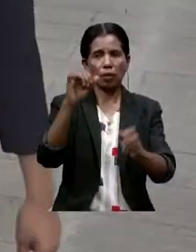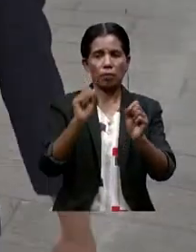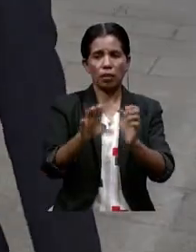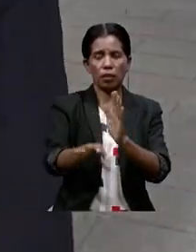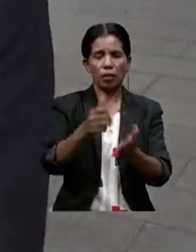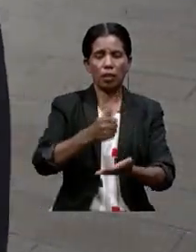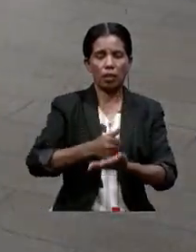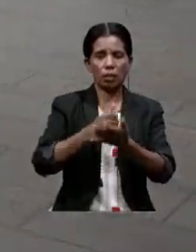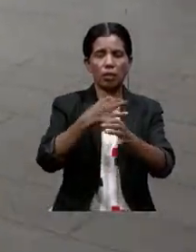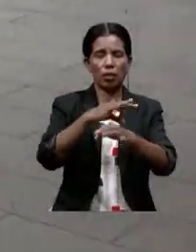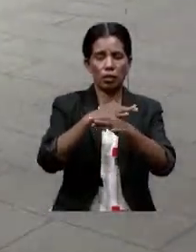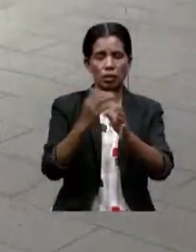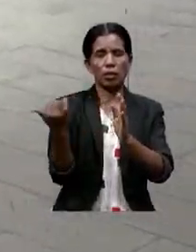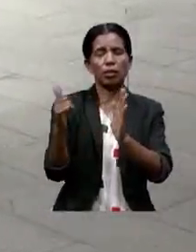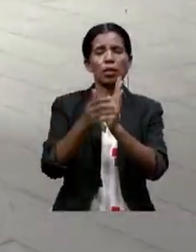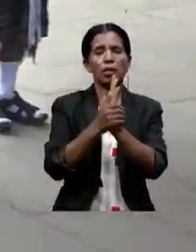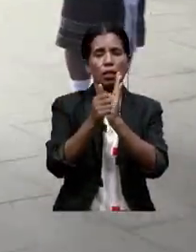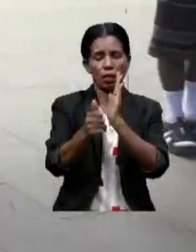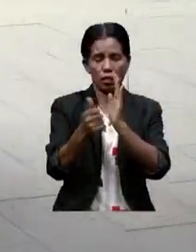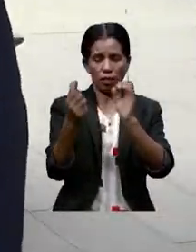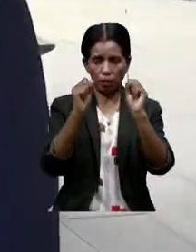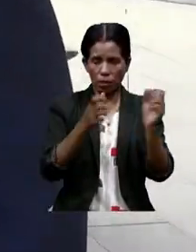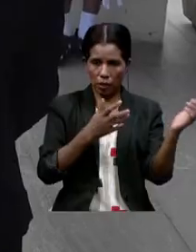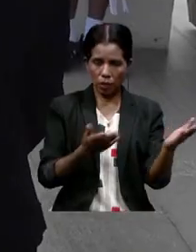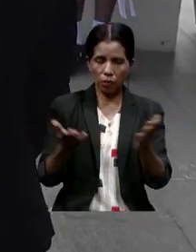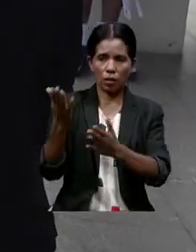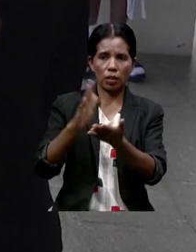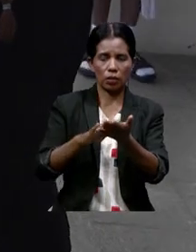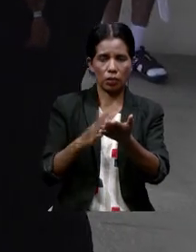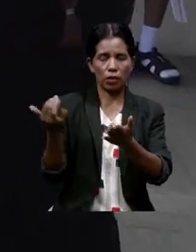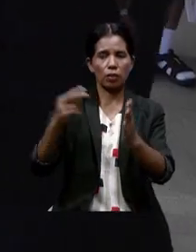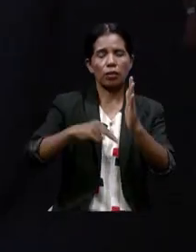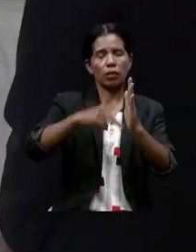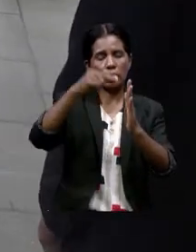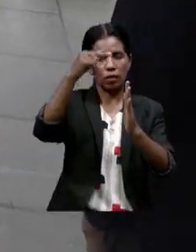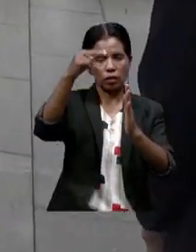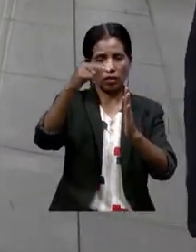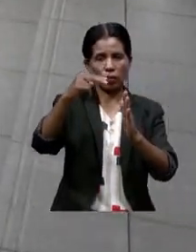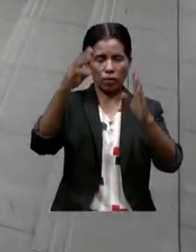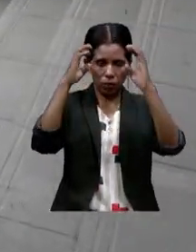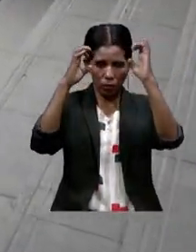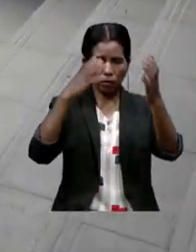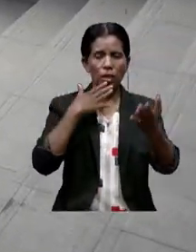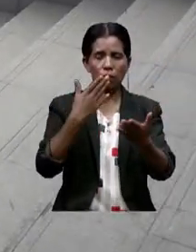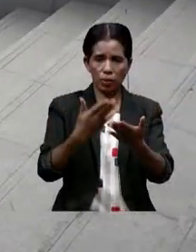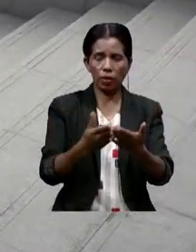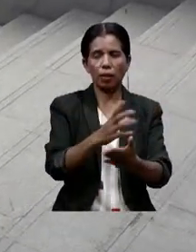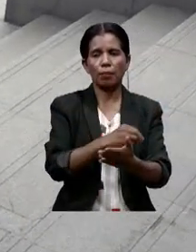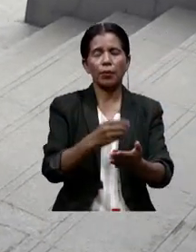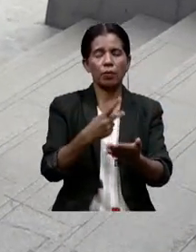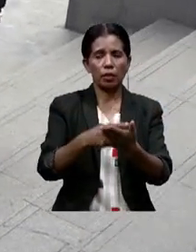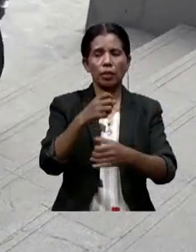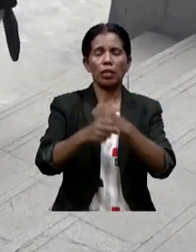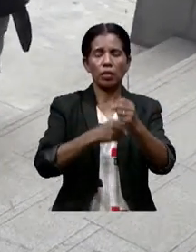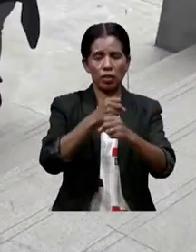ho de hadia sira nia capacidade, ato no nebele lore escola sira ba to nível superior. Projeto Hirakne se implementa e retina